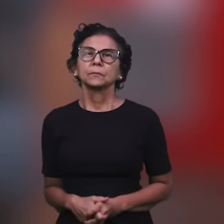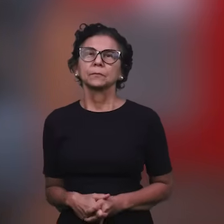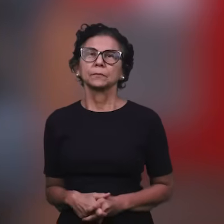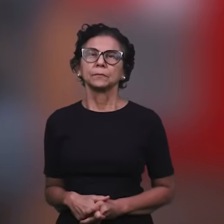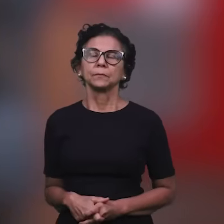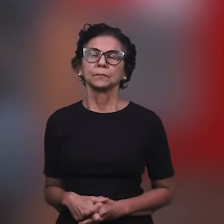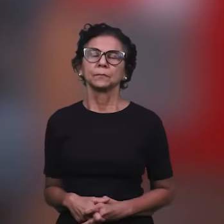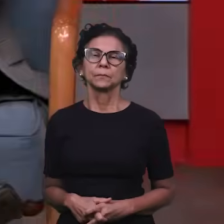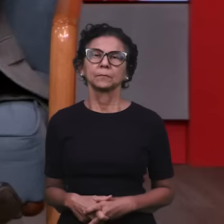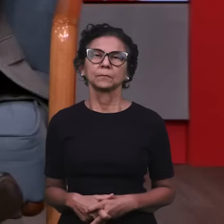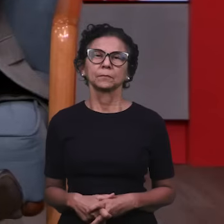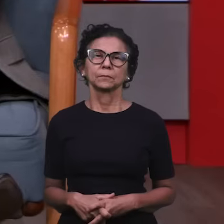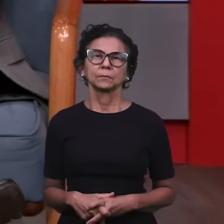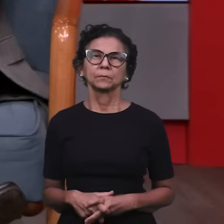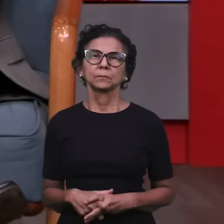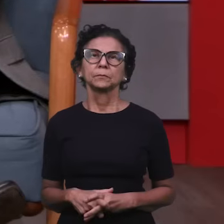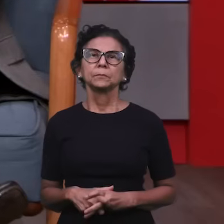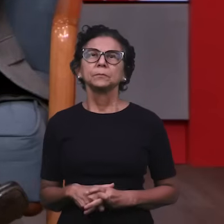Quando você